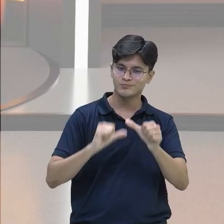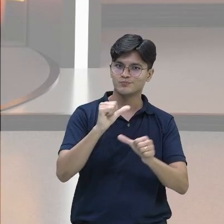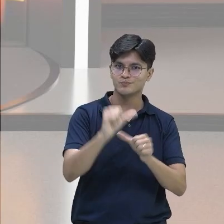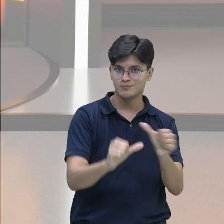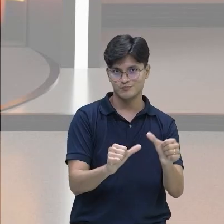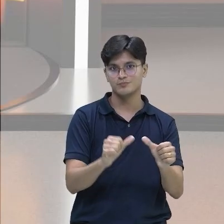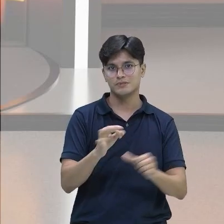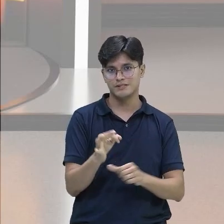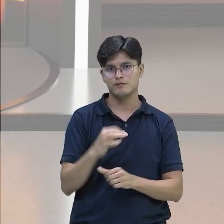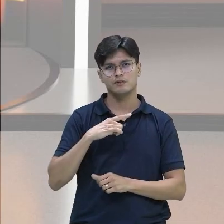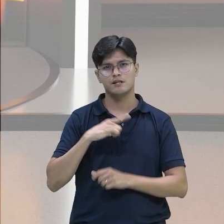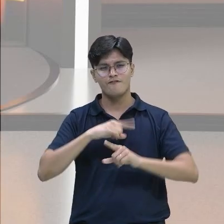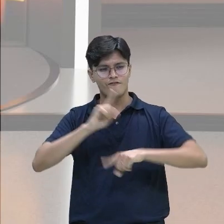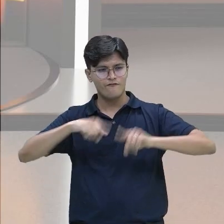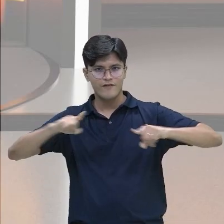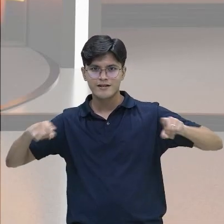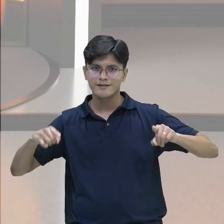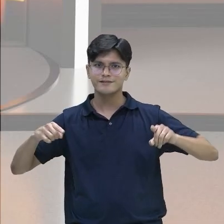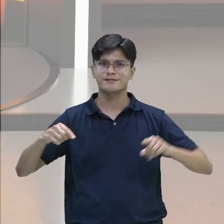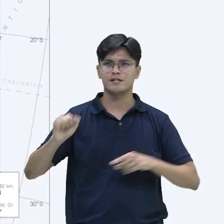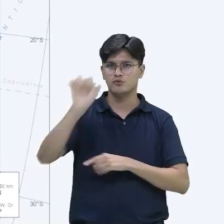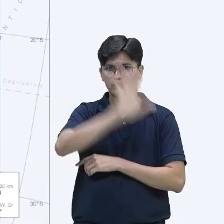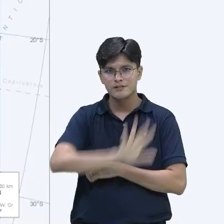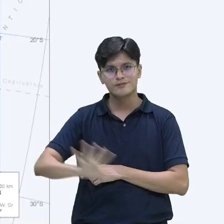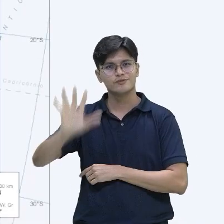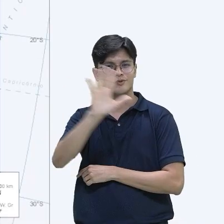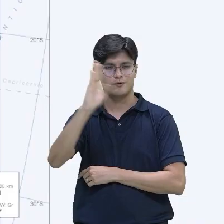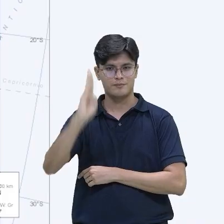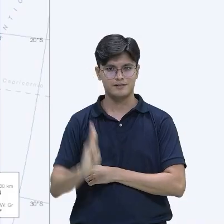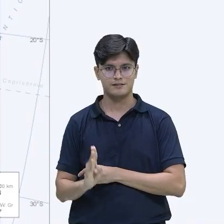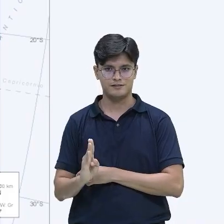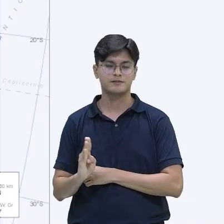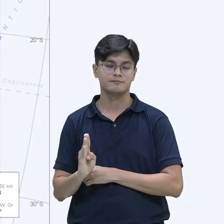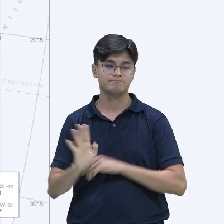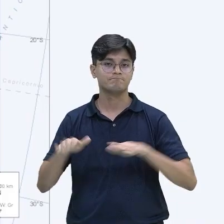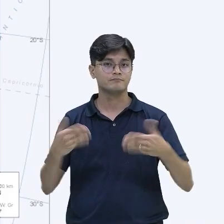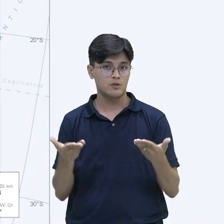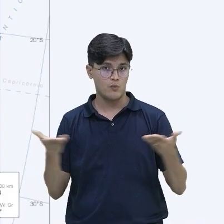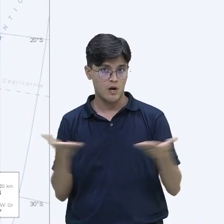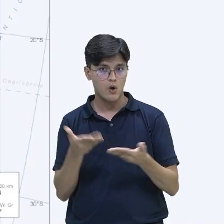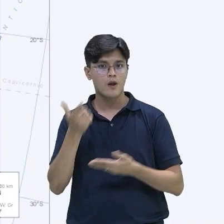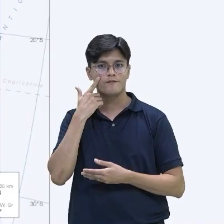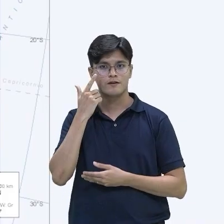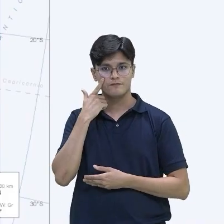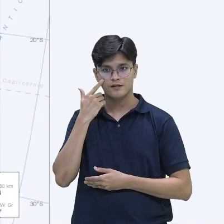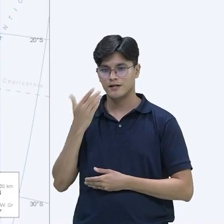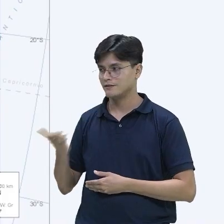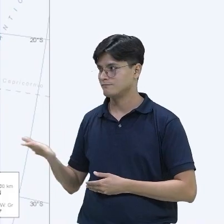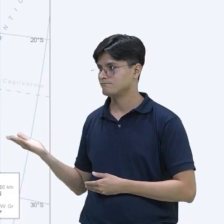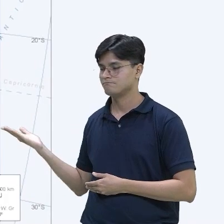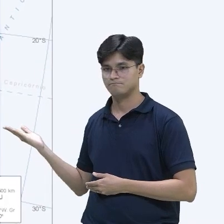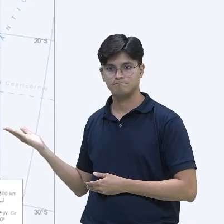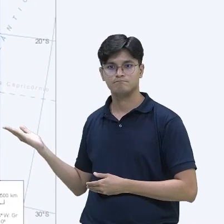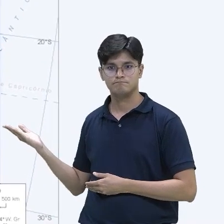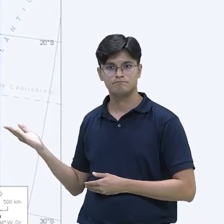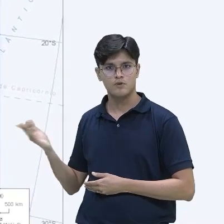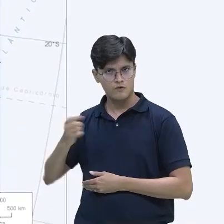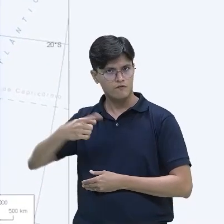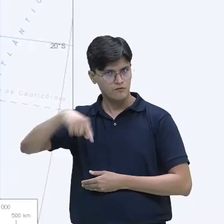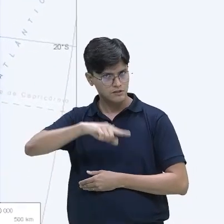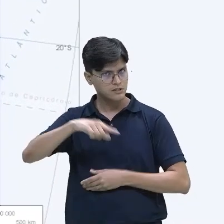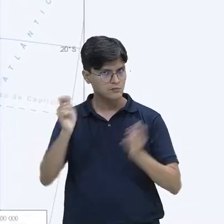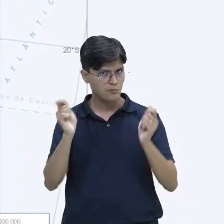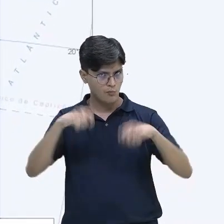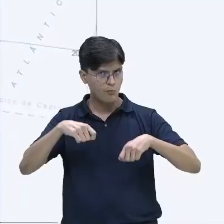extensão do que está sendo estudado, tá bom? Vamos verificar essa animação em que vocês podem aí analisar, que